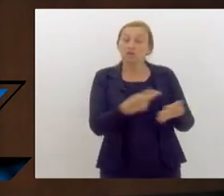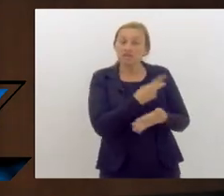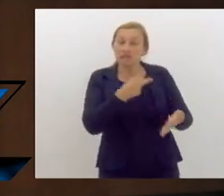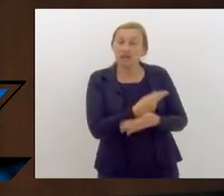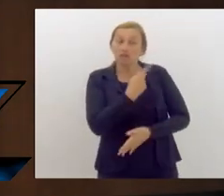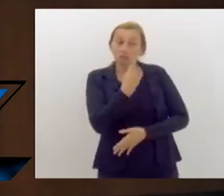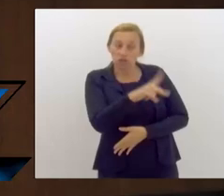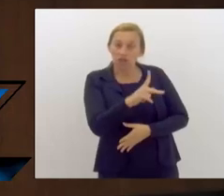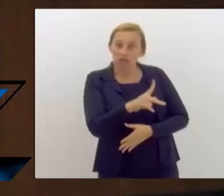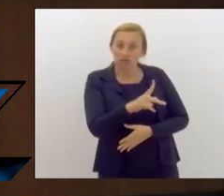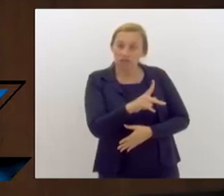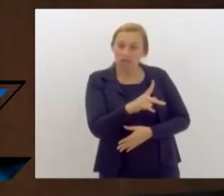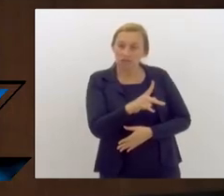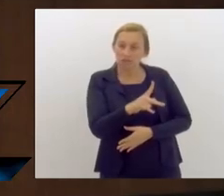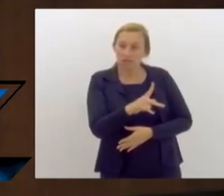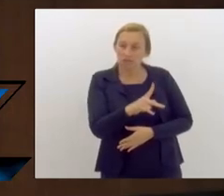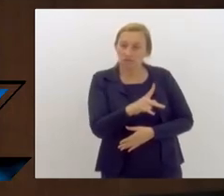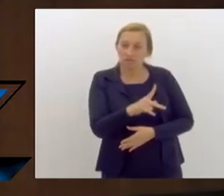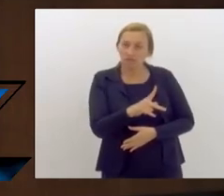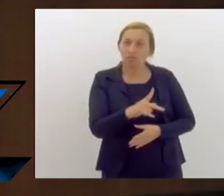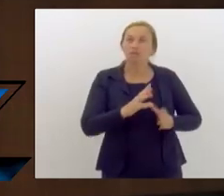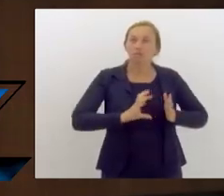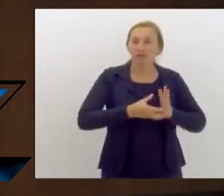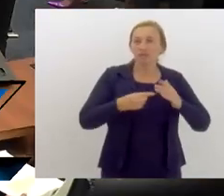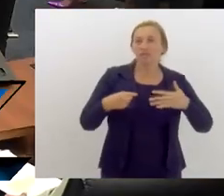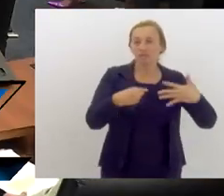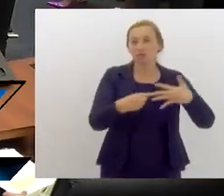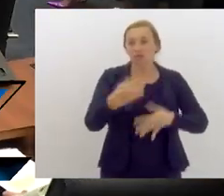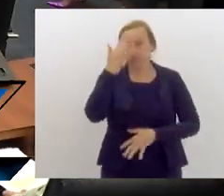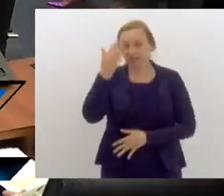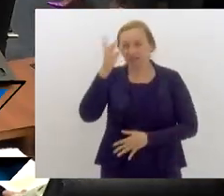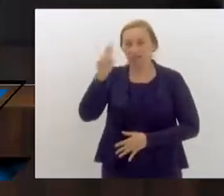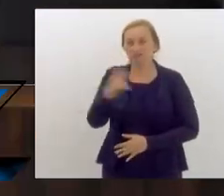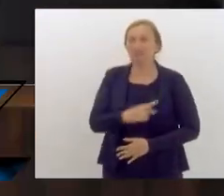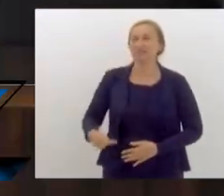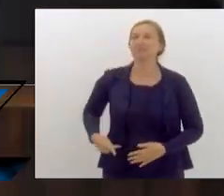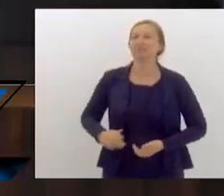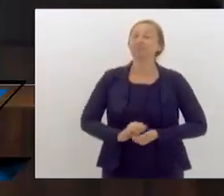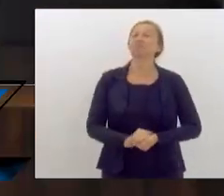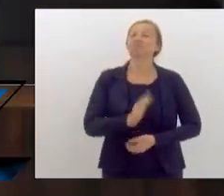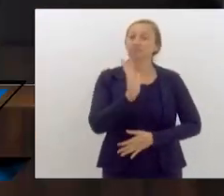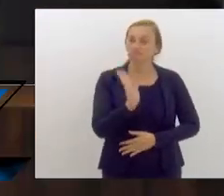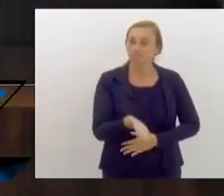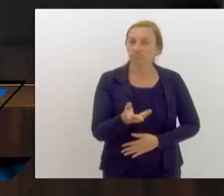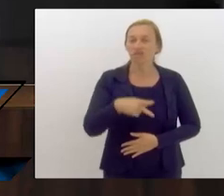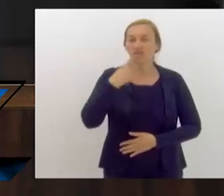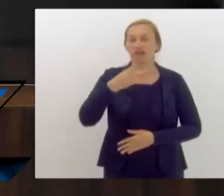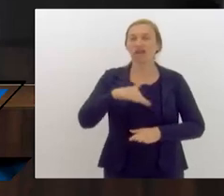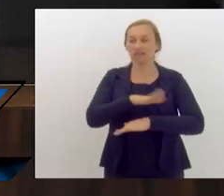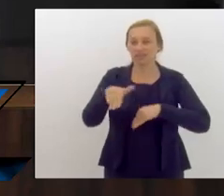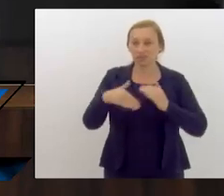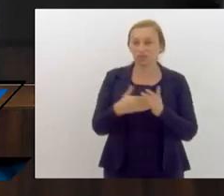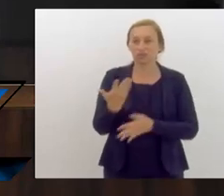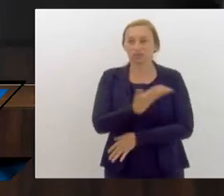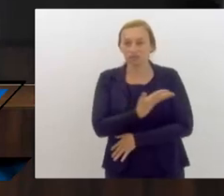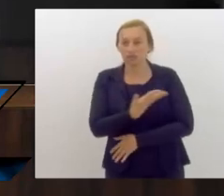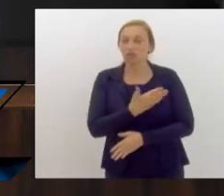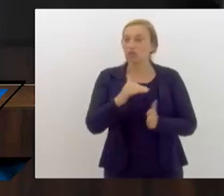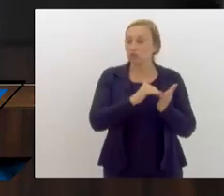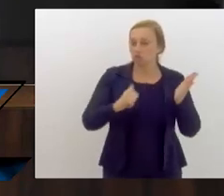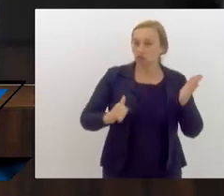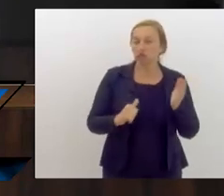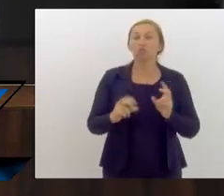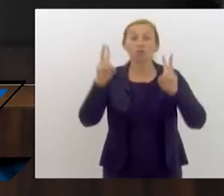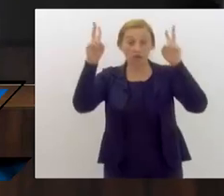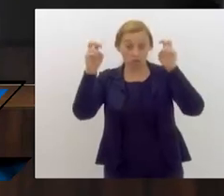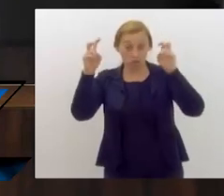dessa covardia por parte do PSOL Muito obrigado Senhor muito obrigado olha como já acordado Entre todos os colegas aqui tô retirando a